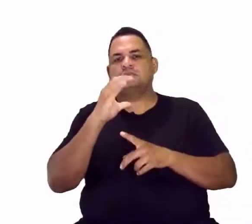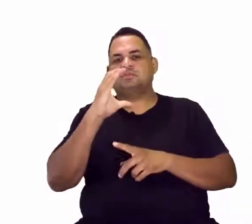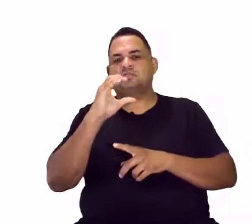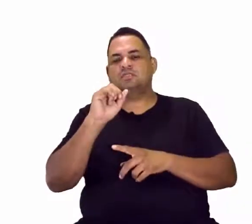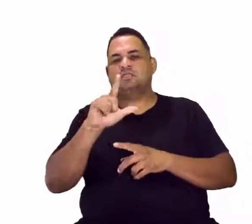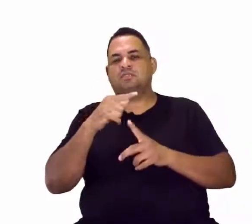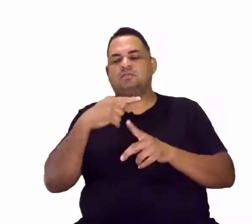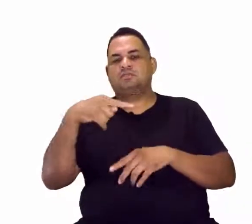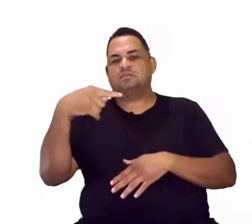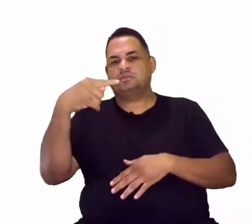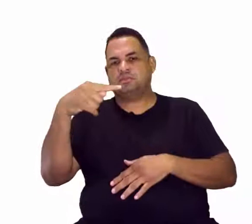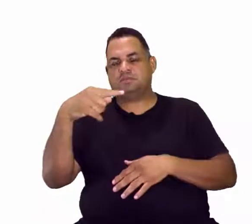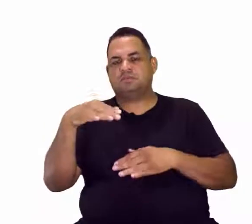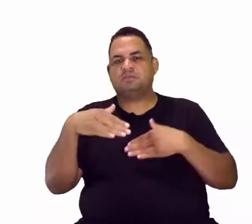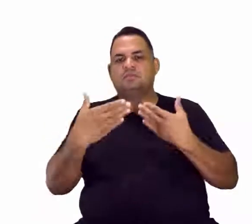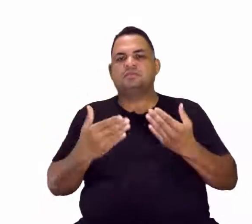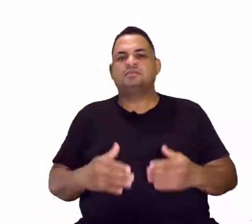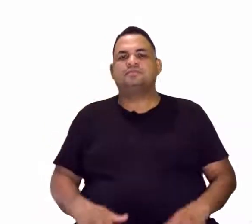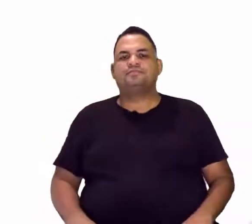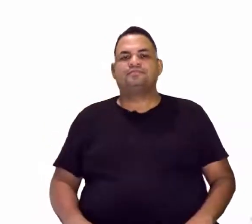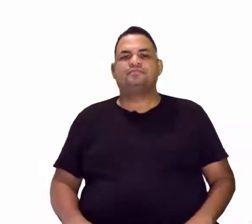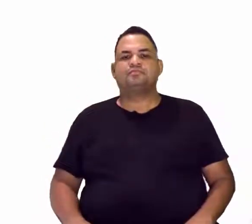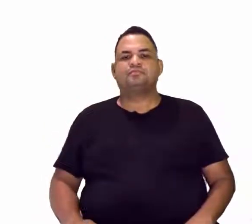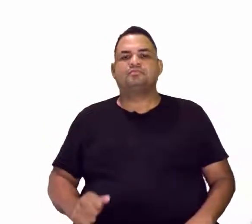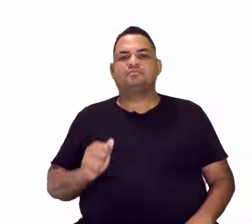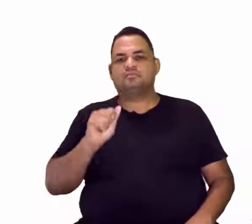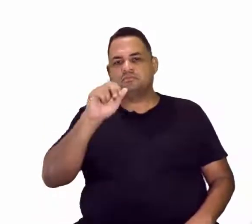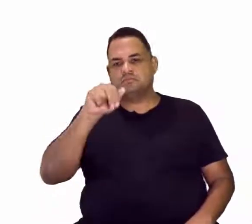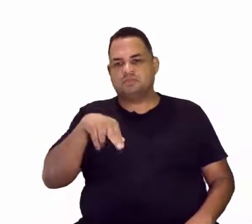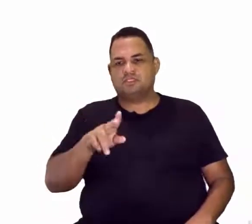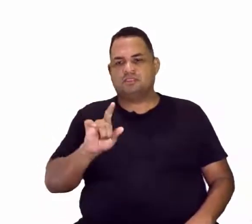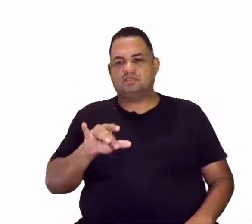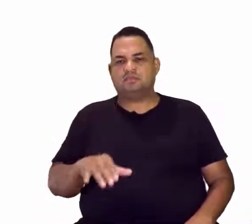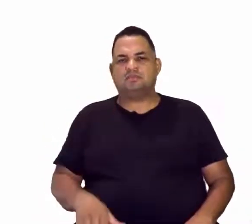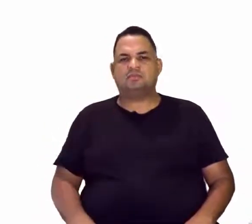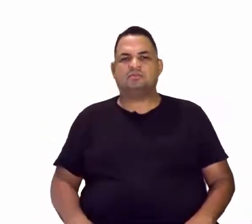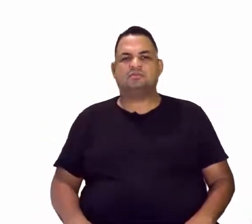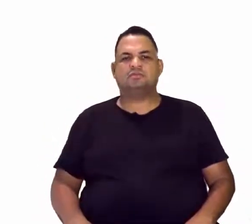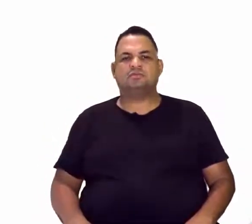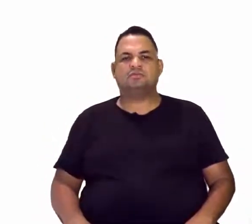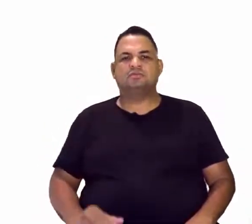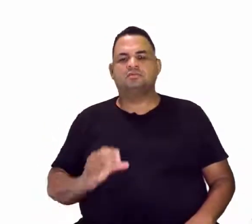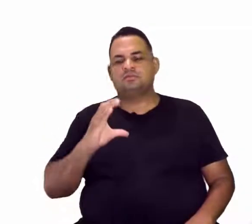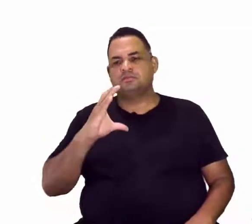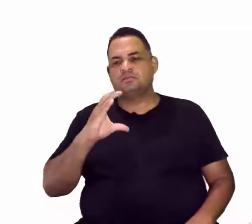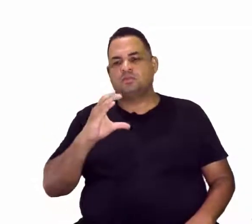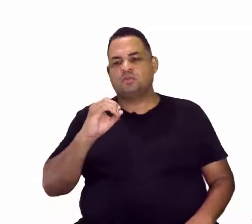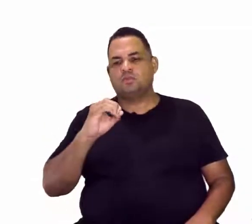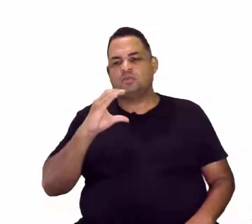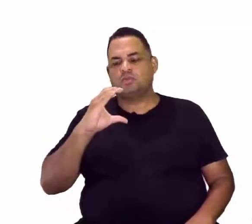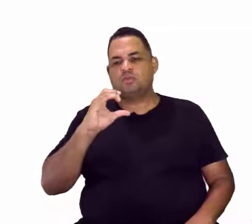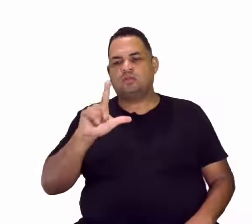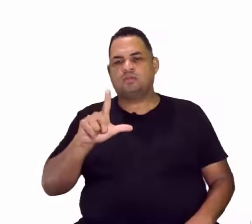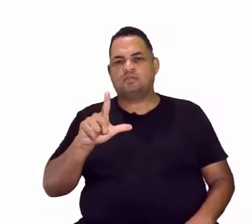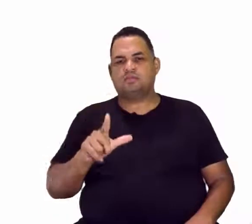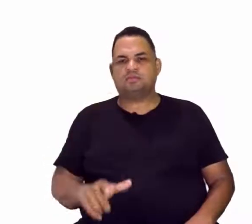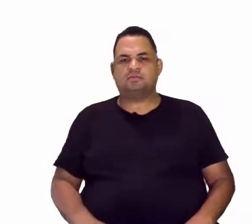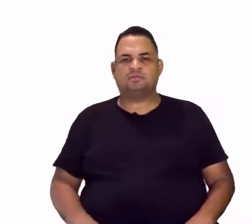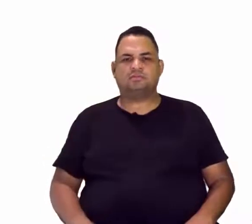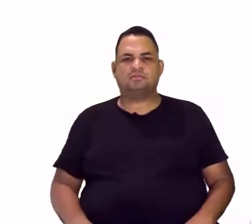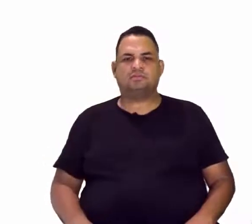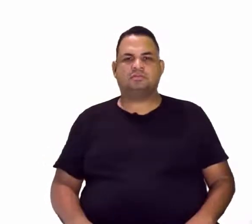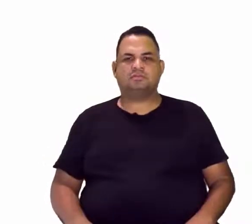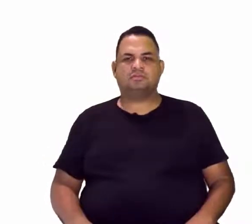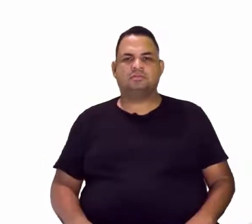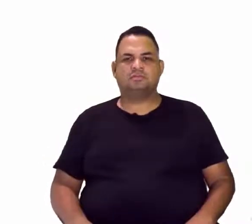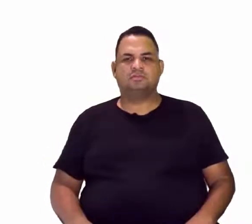Cl-, certo? Este aqui é o nosso ânion. Qual é o nome dele? Né? Cloro. Então, eu vou ficar